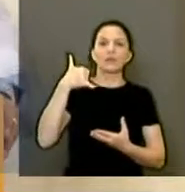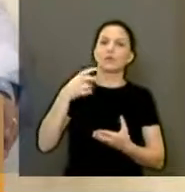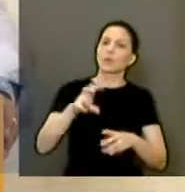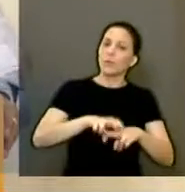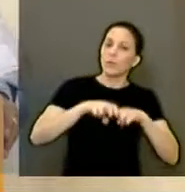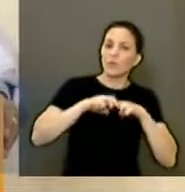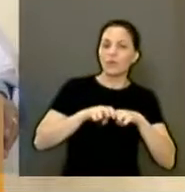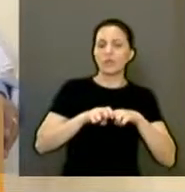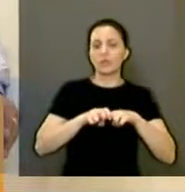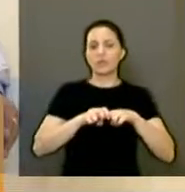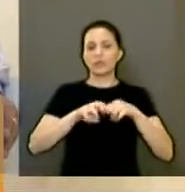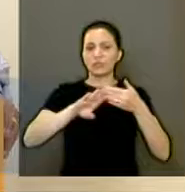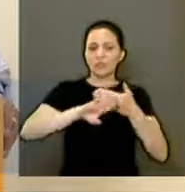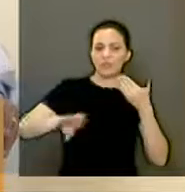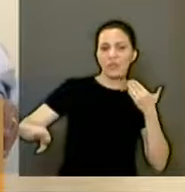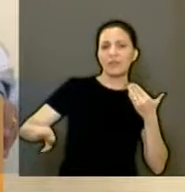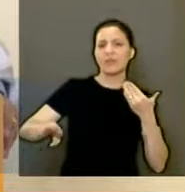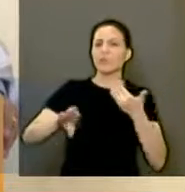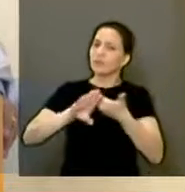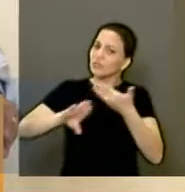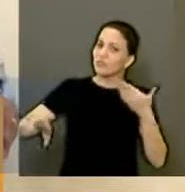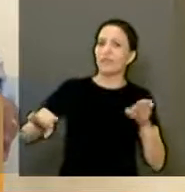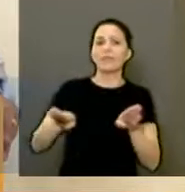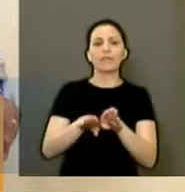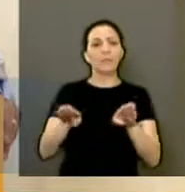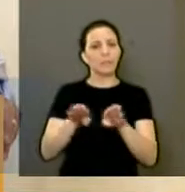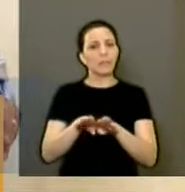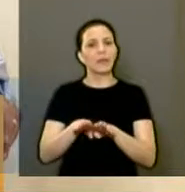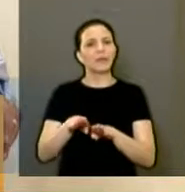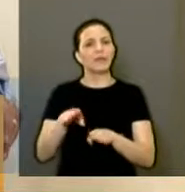isso que eu saí do partido e vou sair dessa também